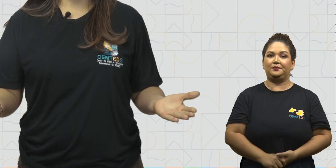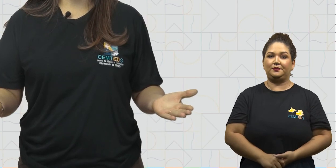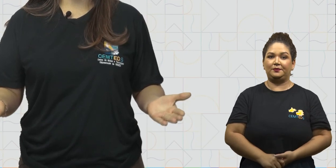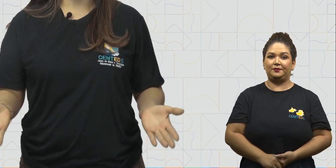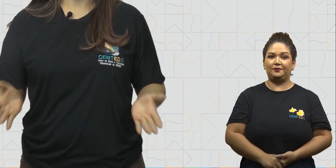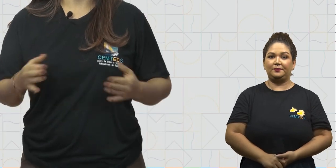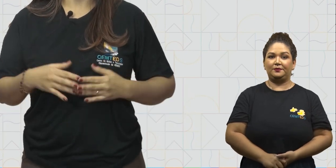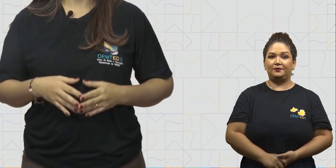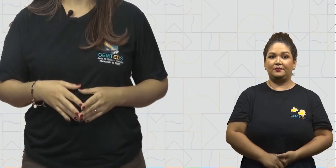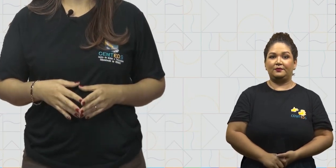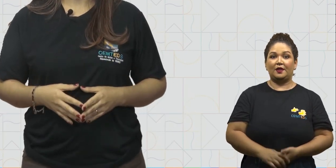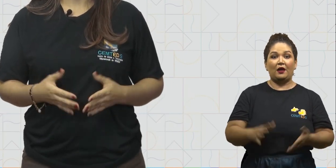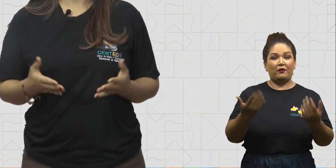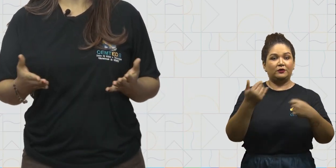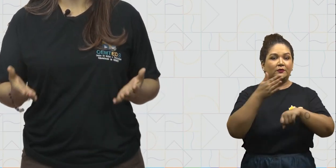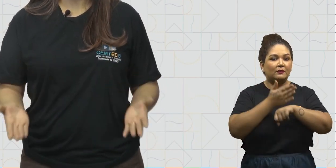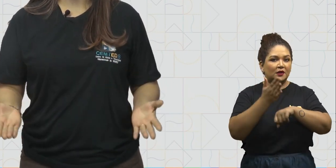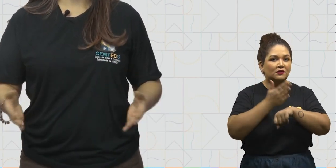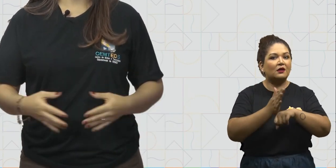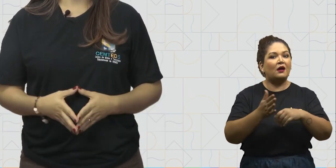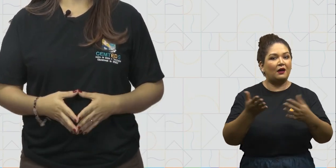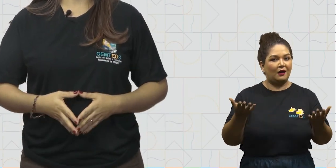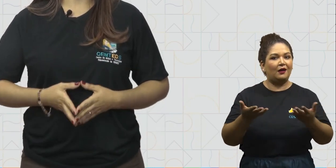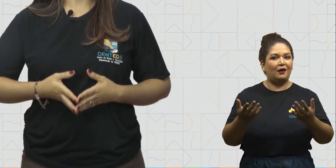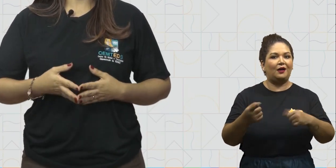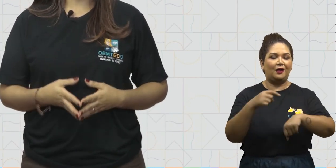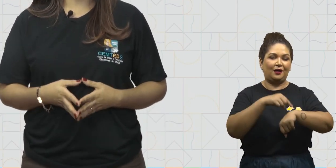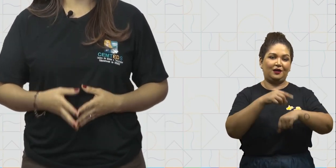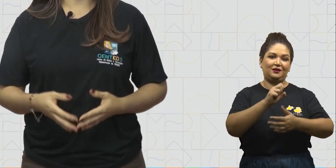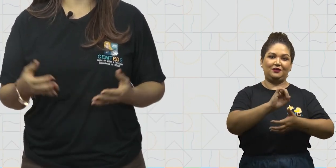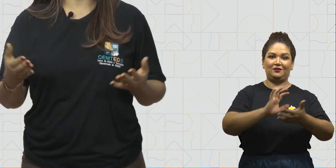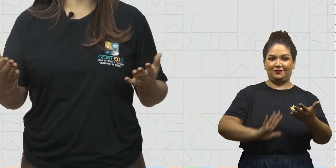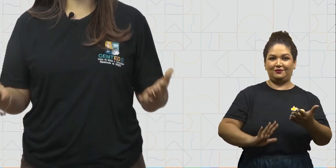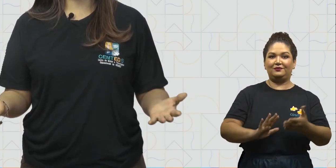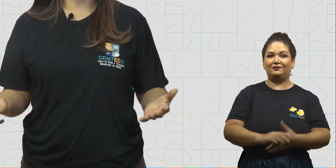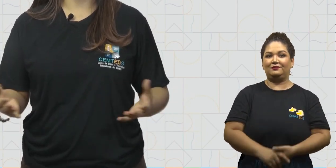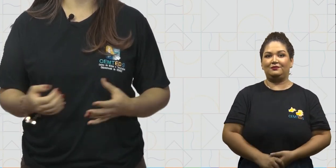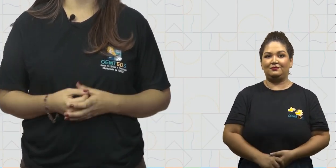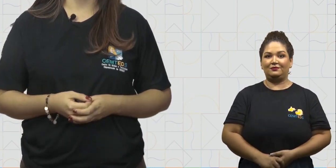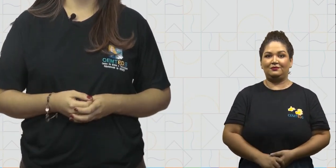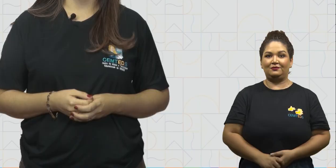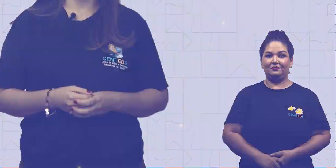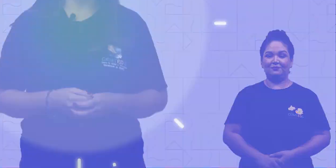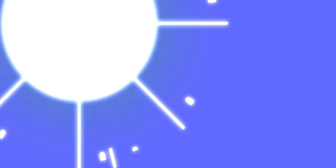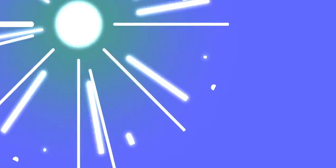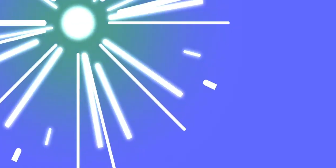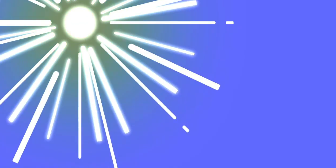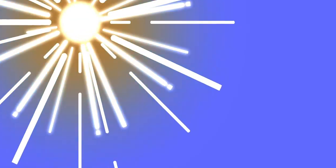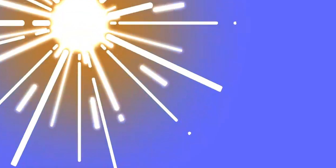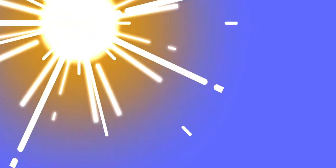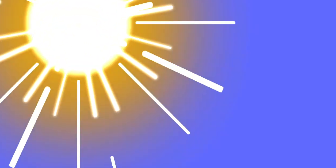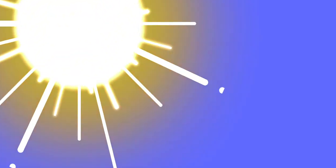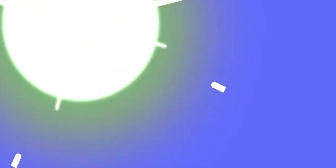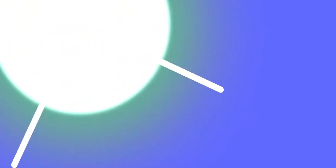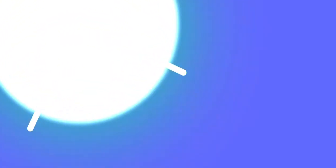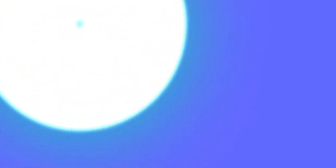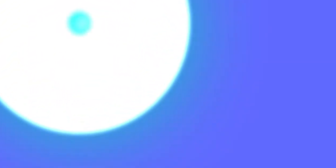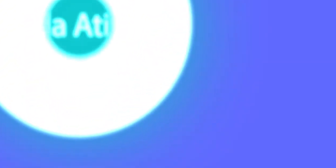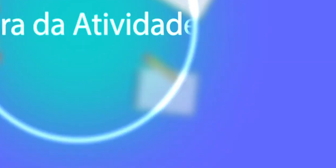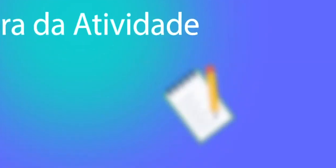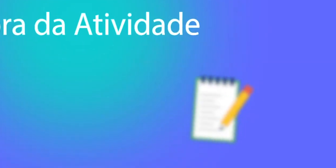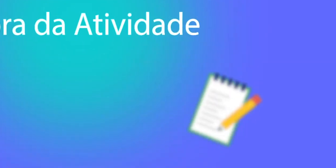te convidar agora para treinar algumas atividades, pois chegou a hora da atividade.